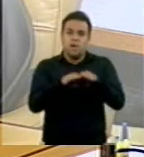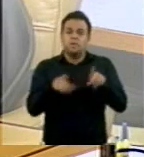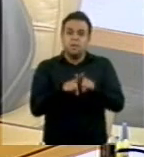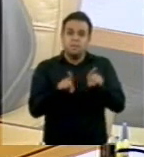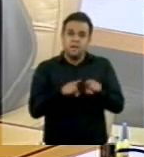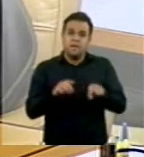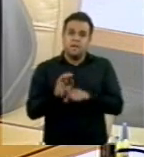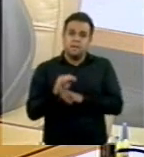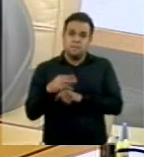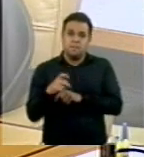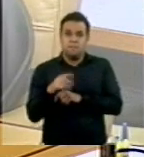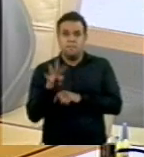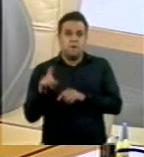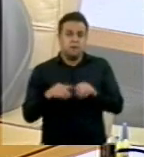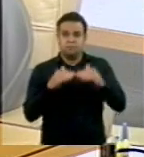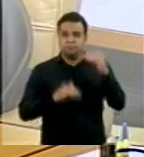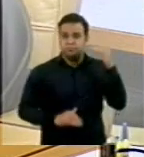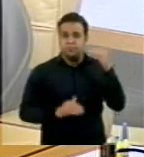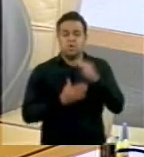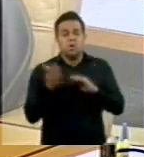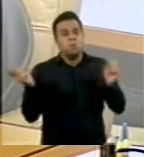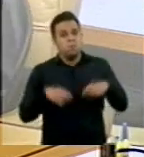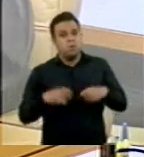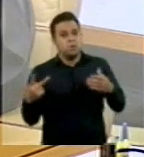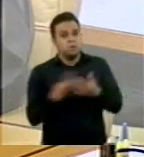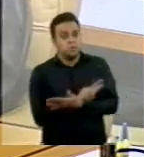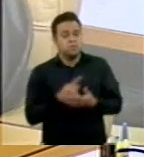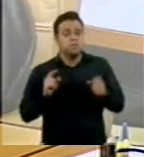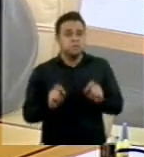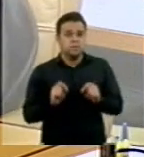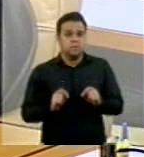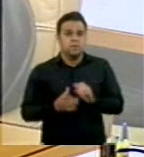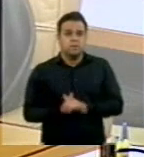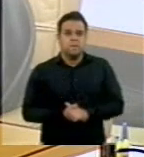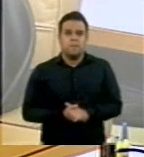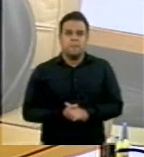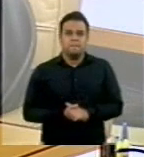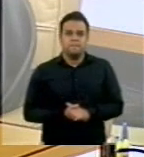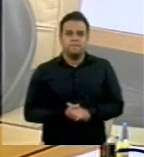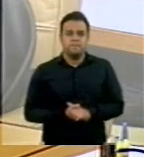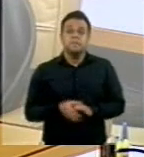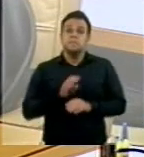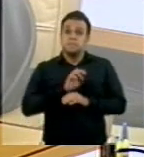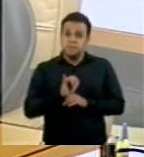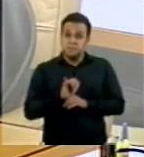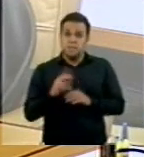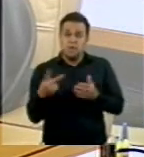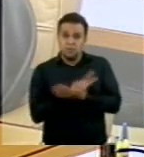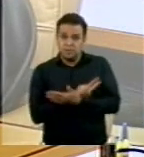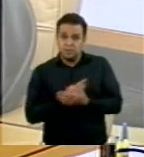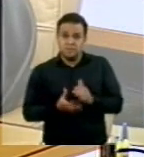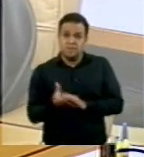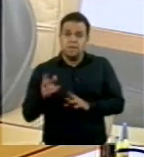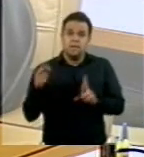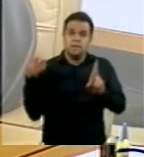desproporcional, pode condicionar, portanto, se condicionar, melhor dizendo, à representação,